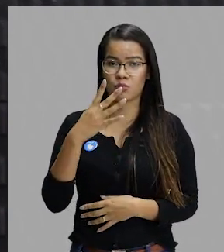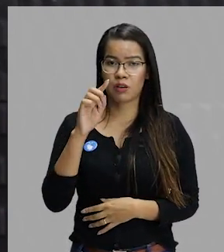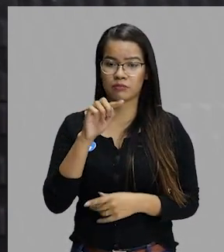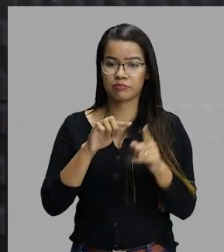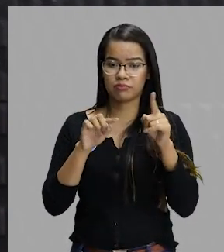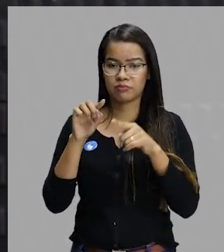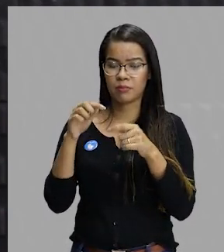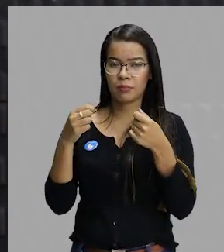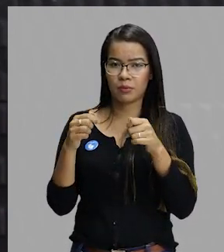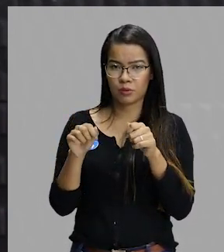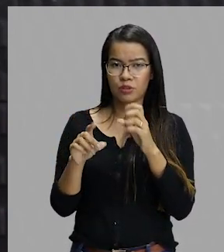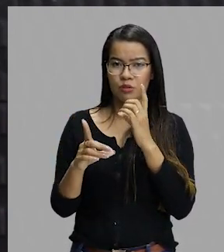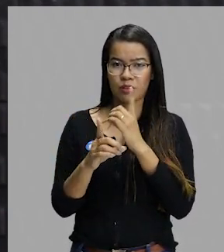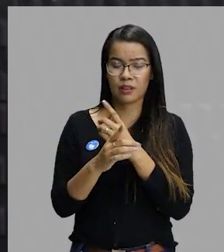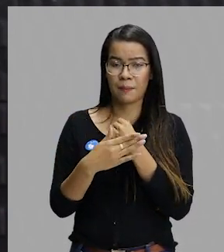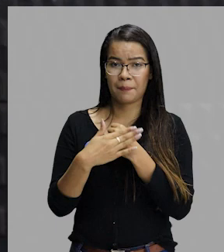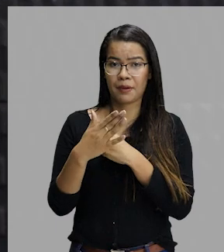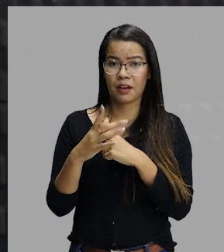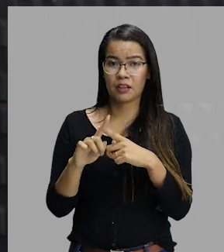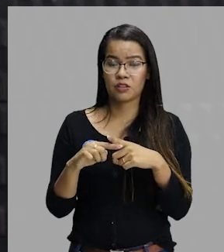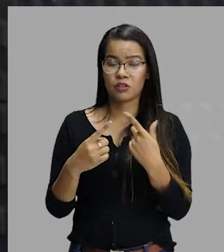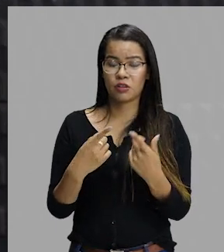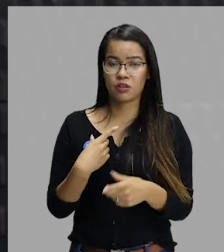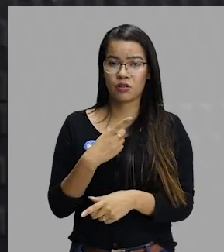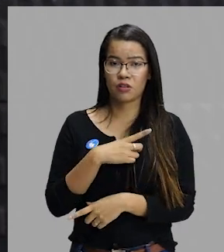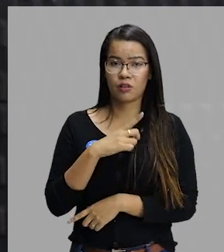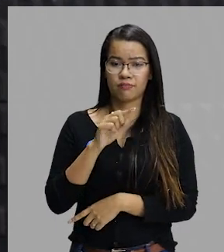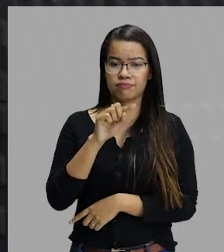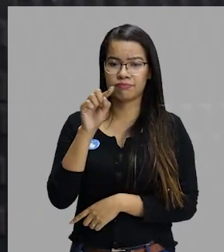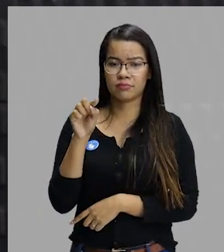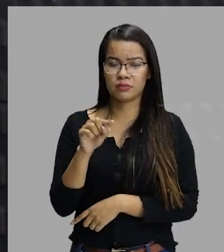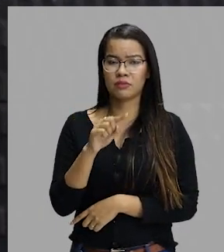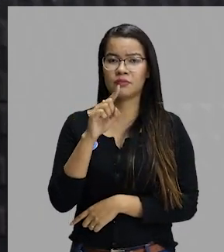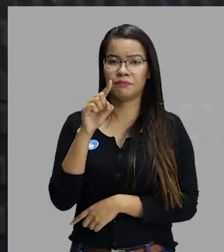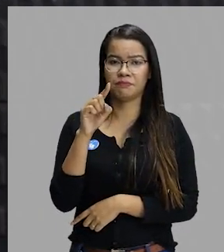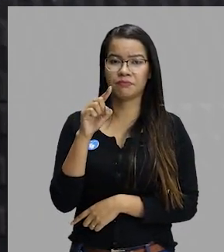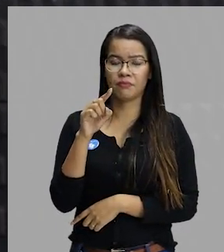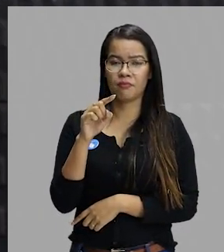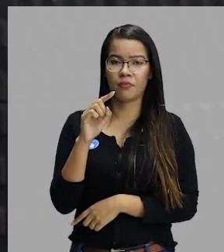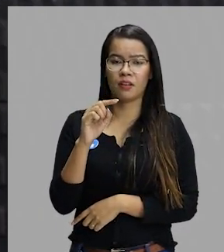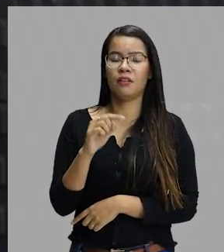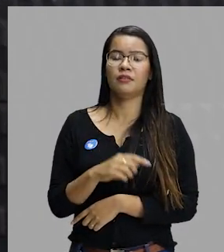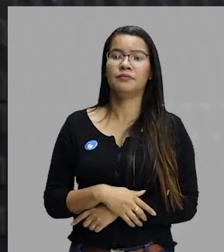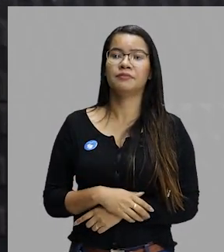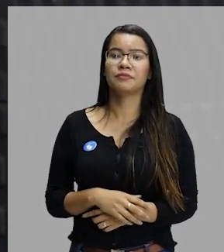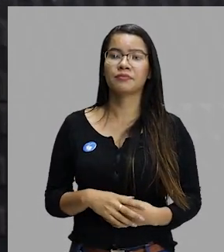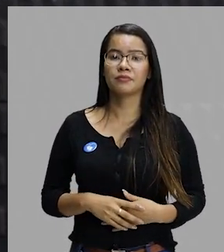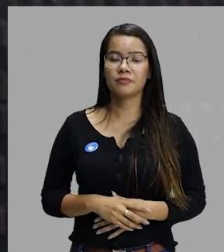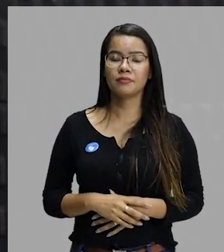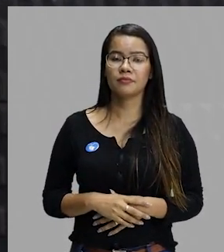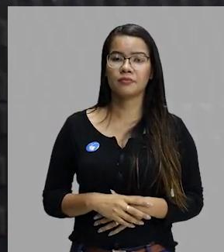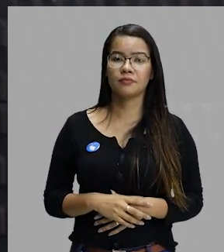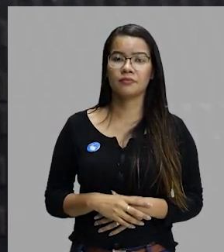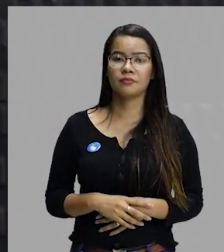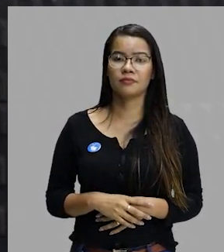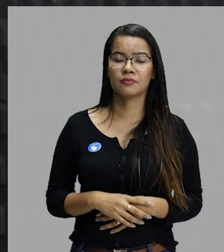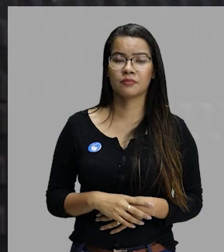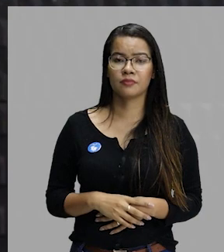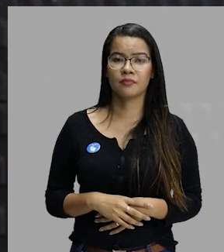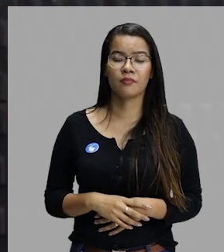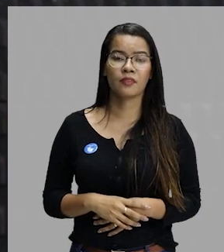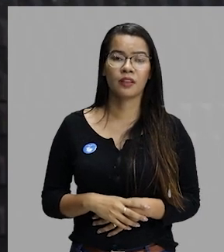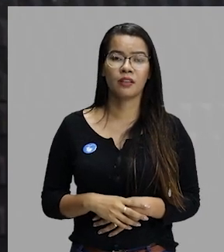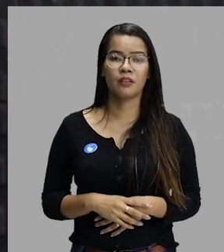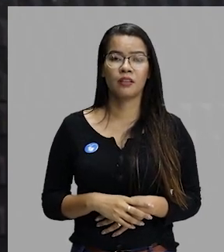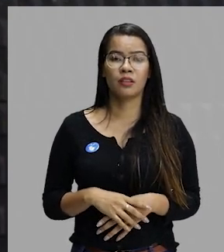muito mais. E aí nós vamos localizar esses pontos aí no plano cartesiano, né? Que é esse plano aqui que a gente